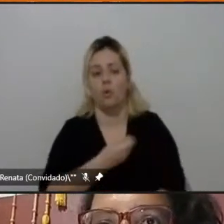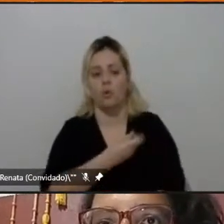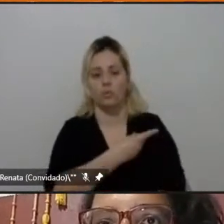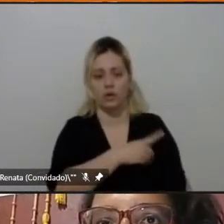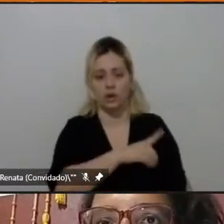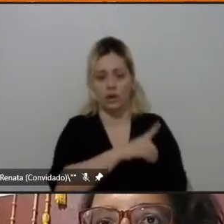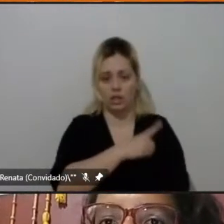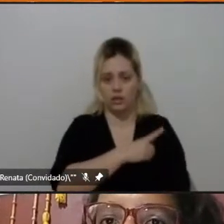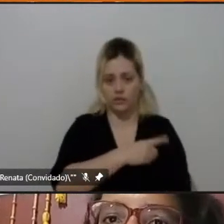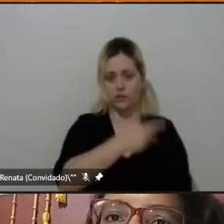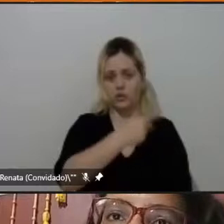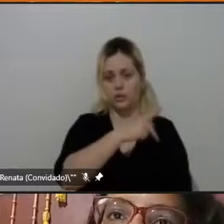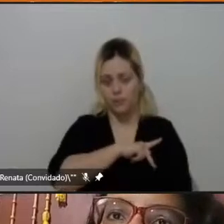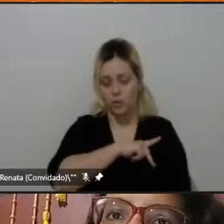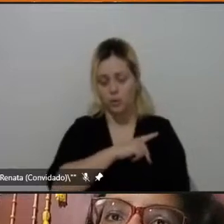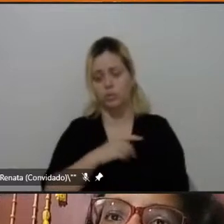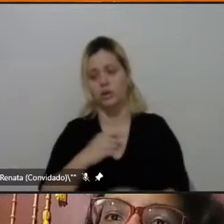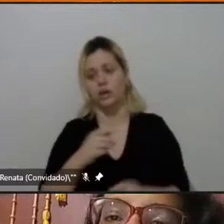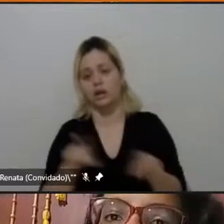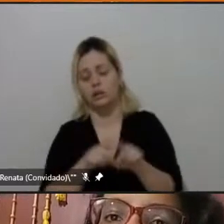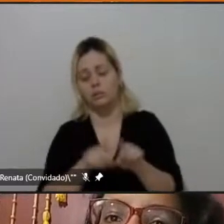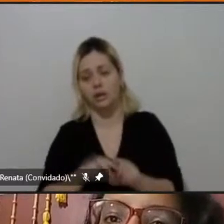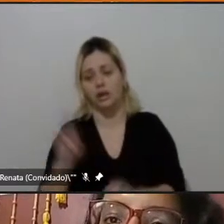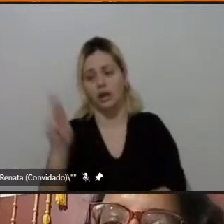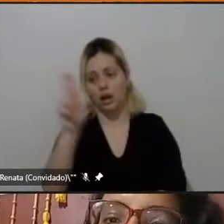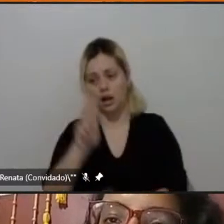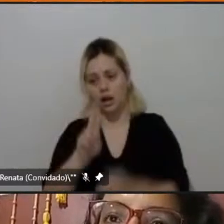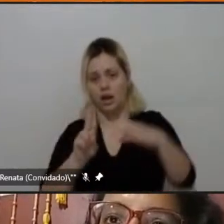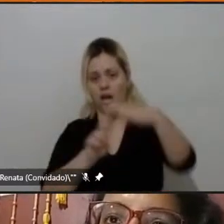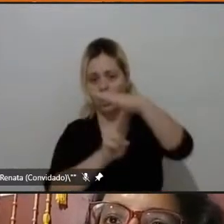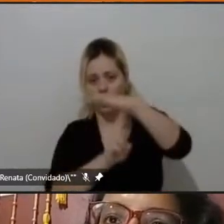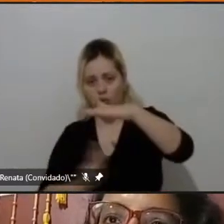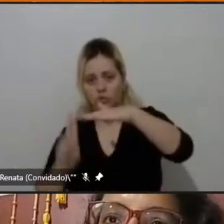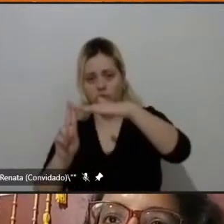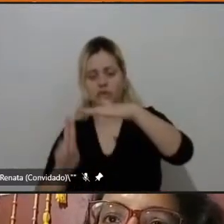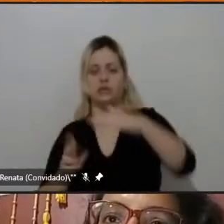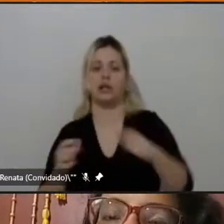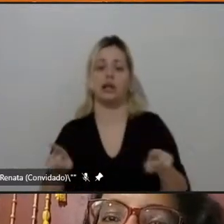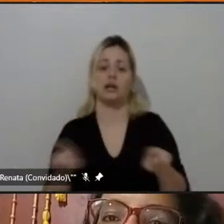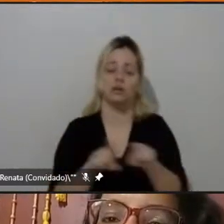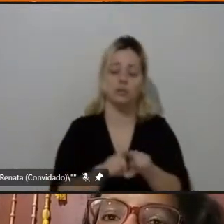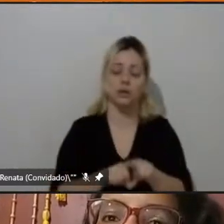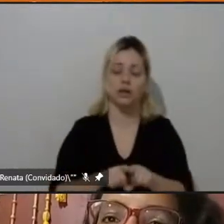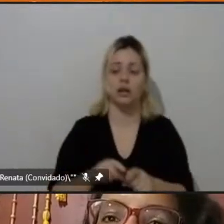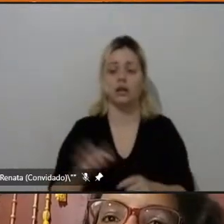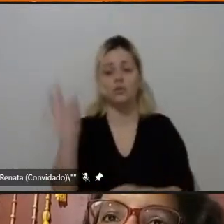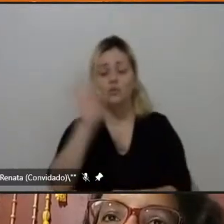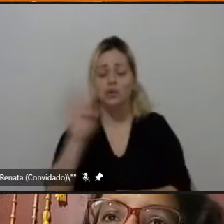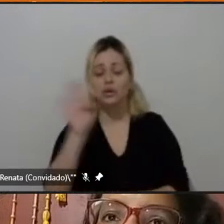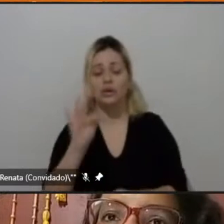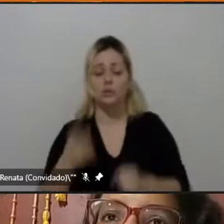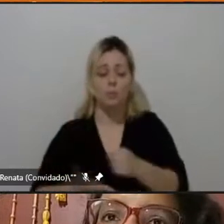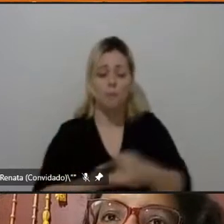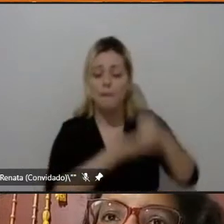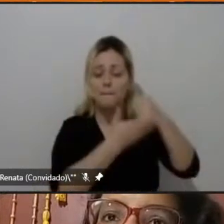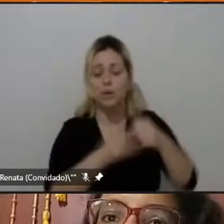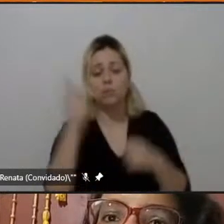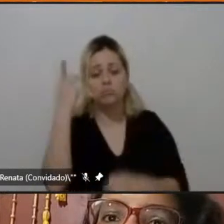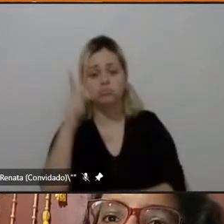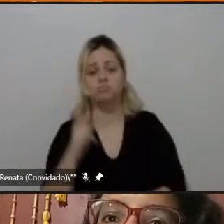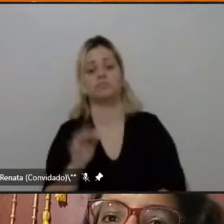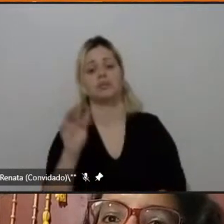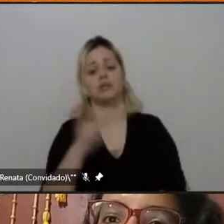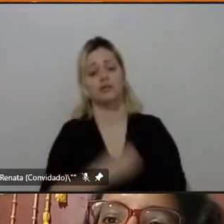como as universidades, como, né, as associações, os sindicatos, de apoio, né? De um apoio mesmo para a vida, né?